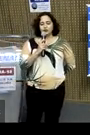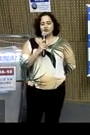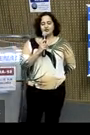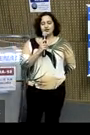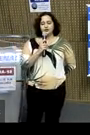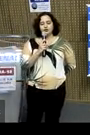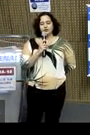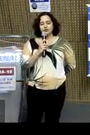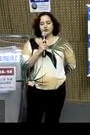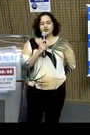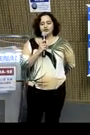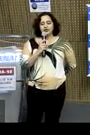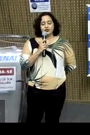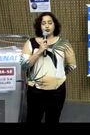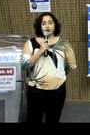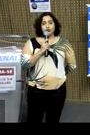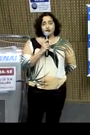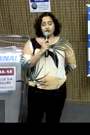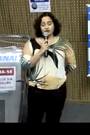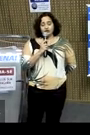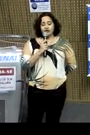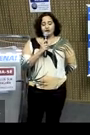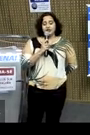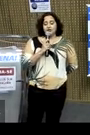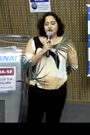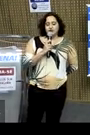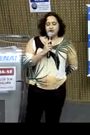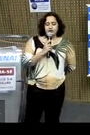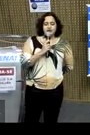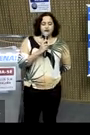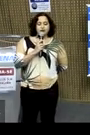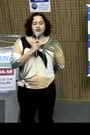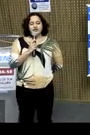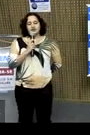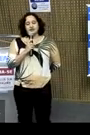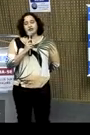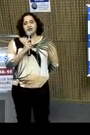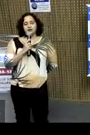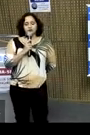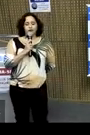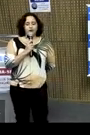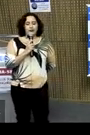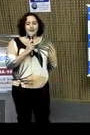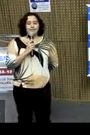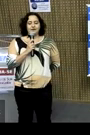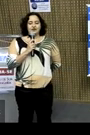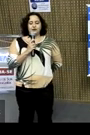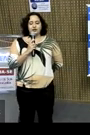gente pode observar, em 2018, já no seu final, tivemos 5.631,